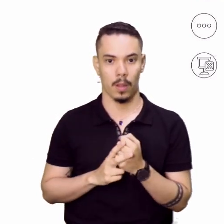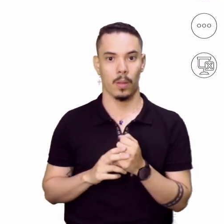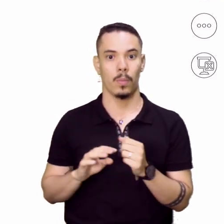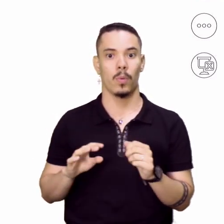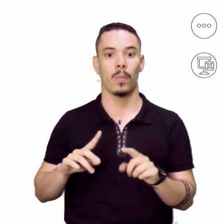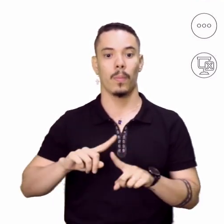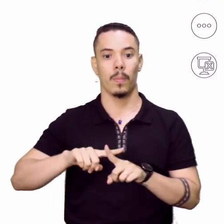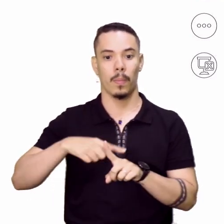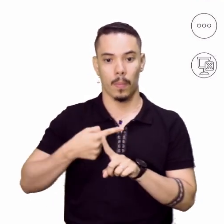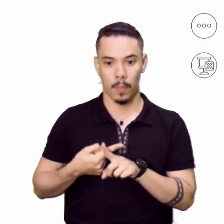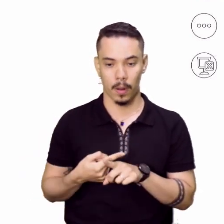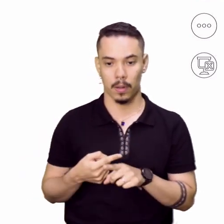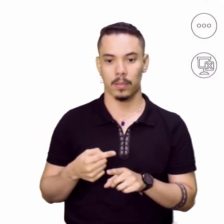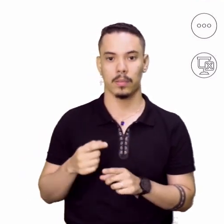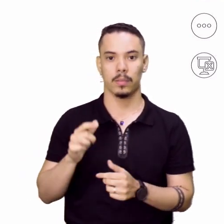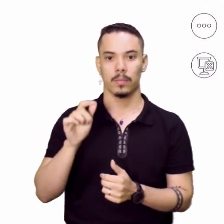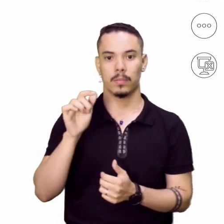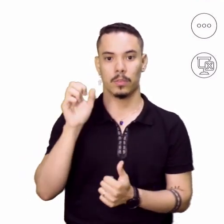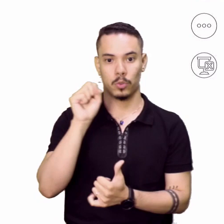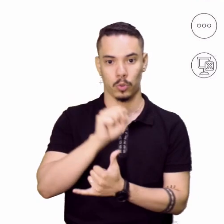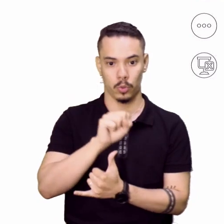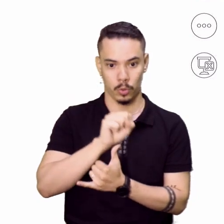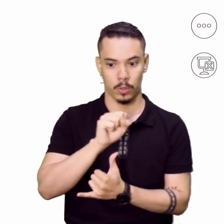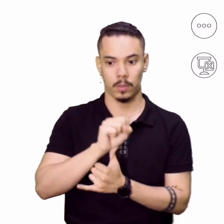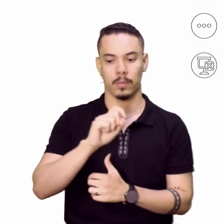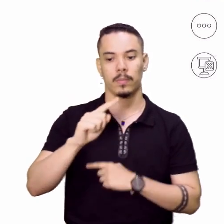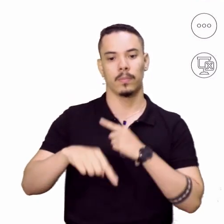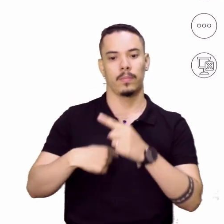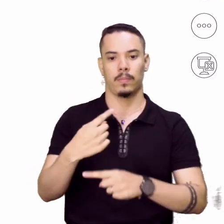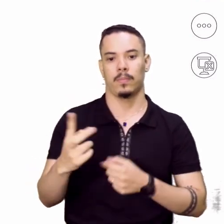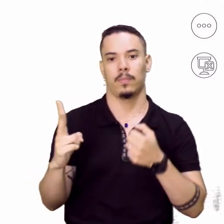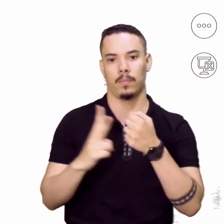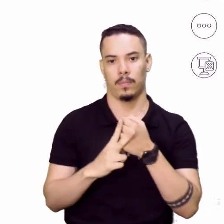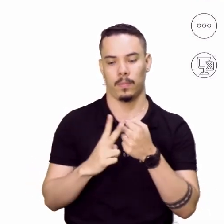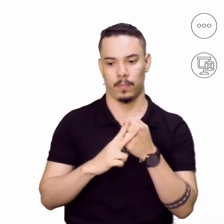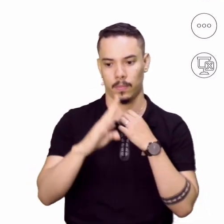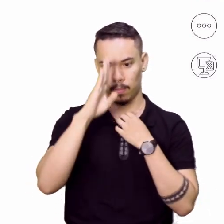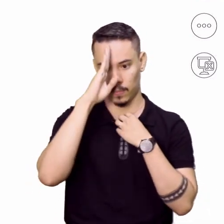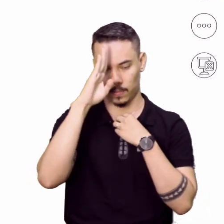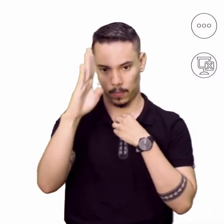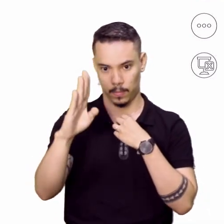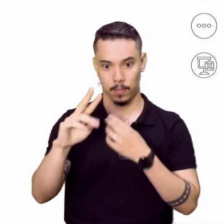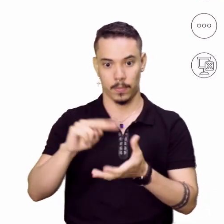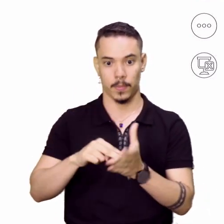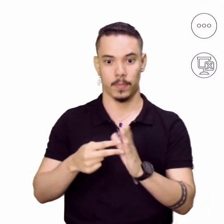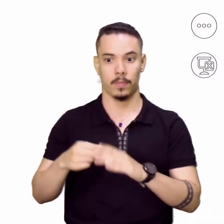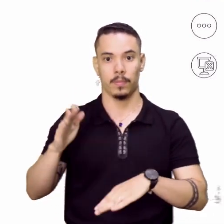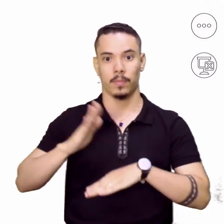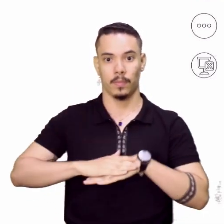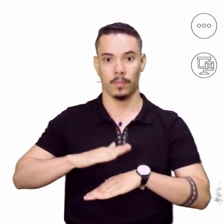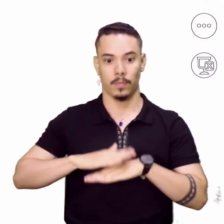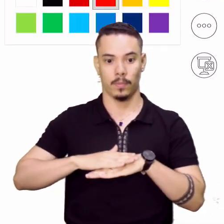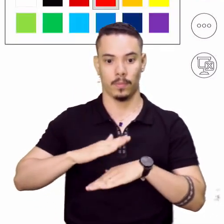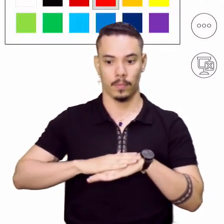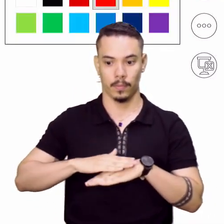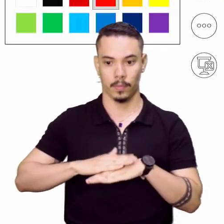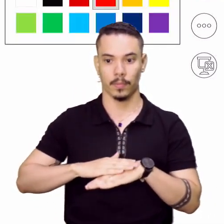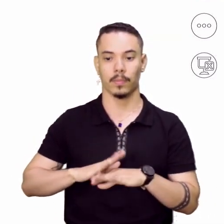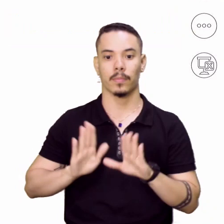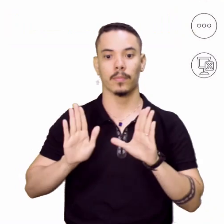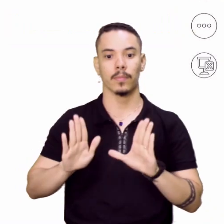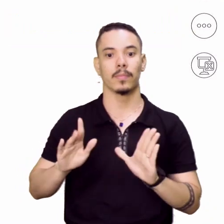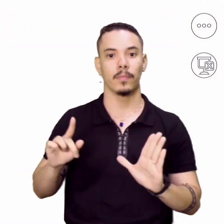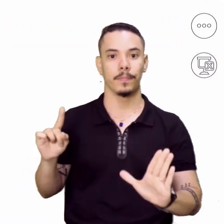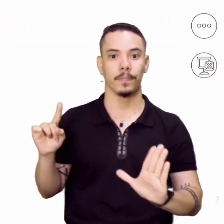e sujeito depois do Will e o verbo principal que é ação Tá mas essa